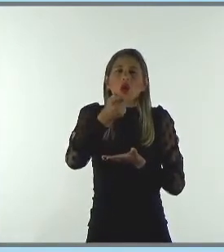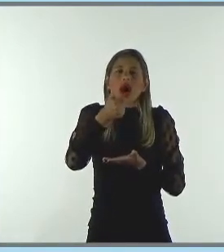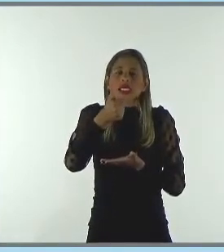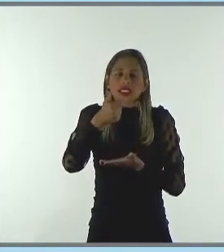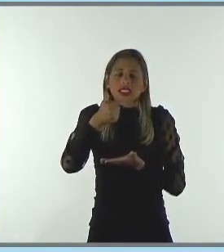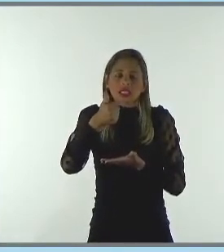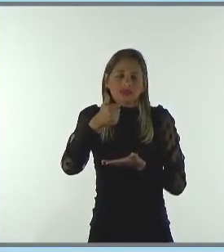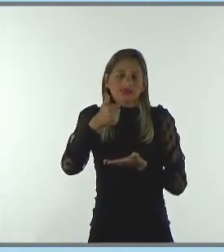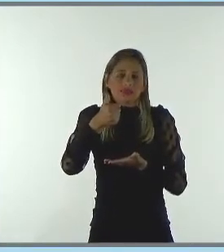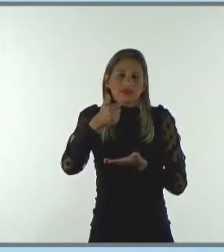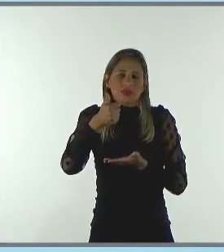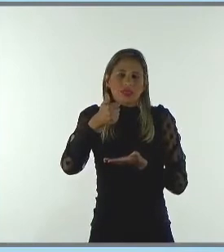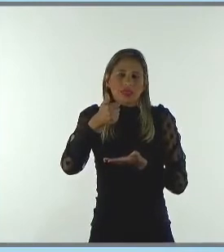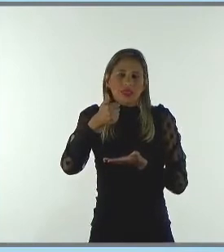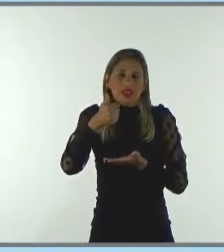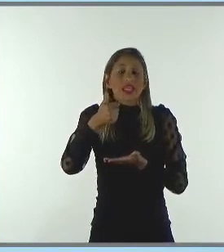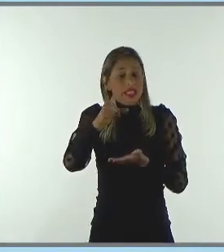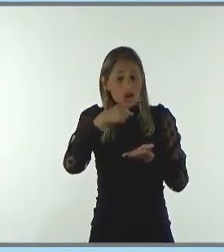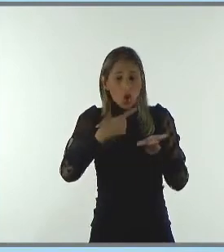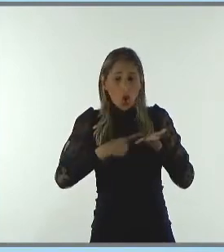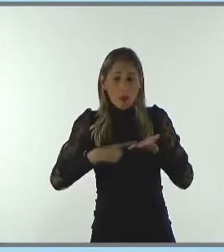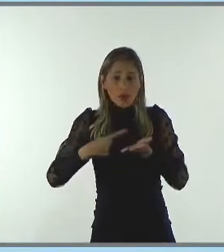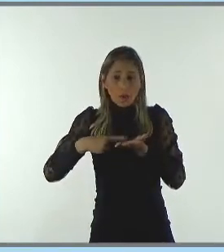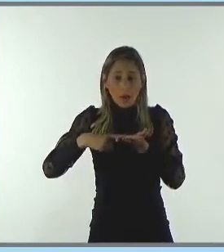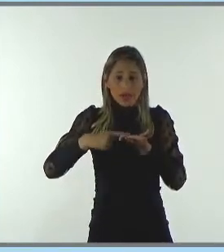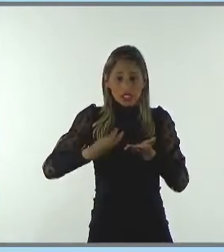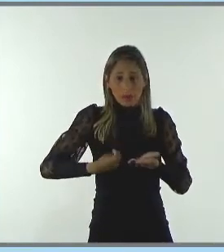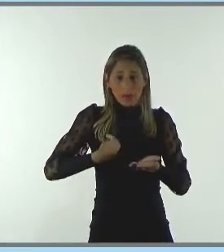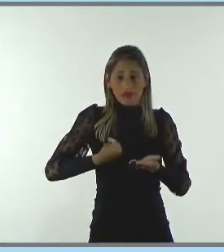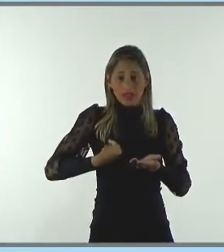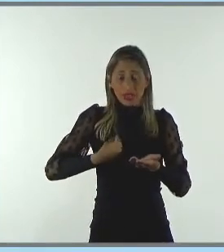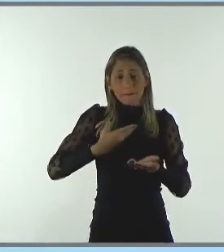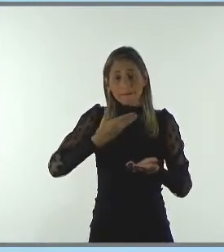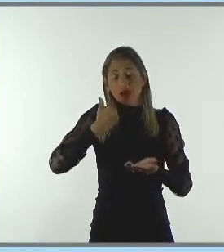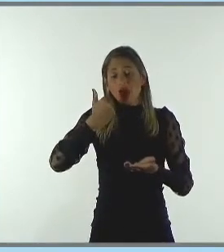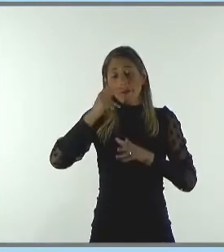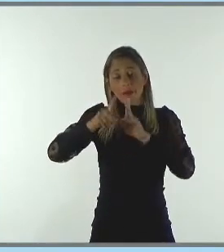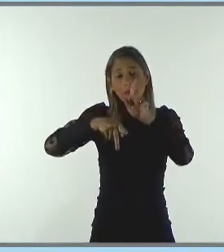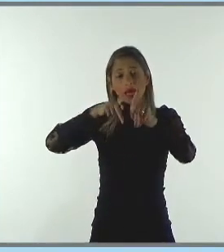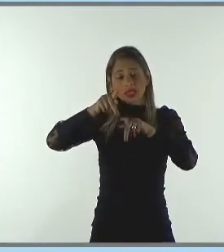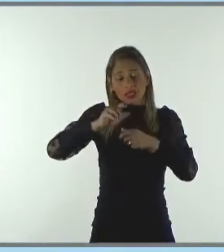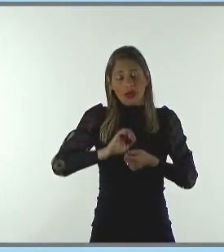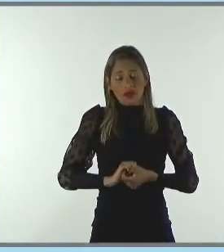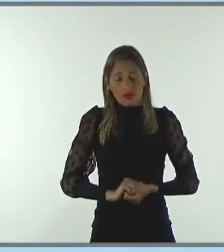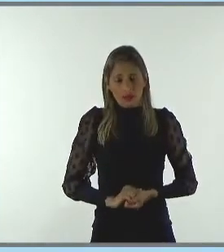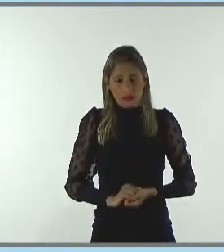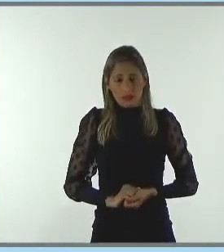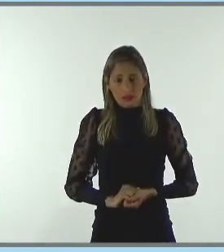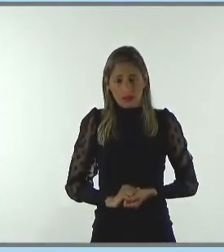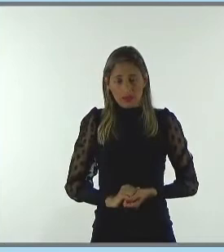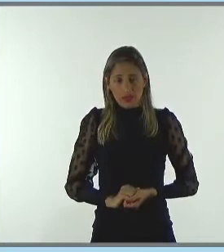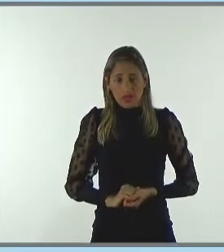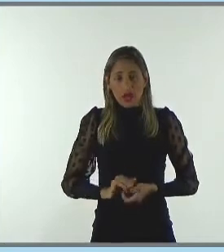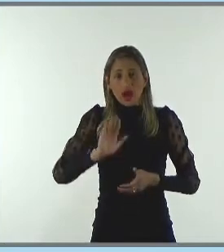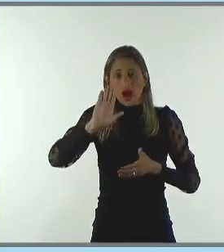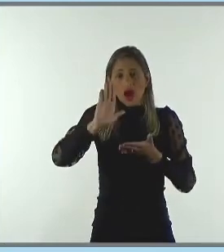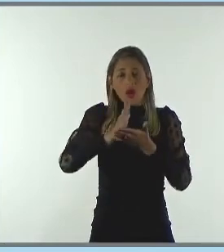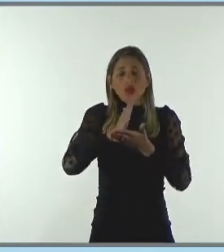fatal para quem quer se comprometer com uma vida melhor para a maior parte da população. Há muitos